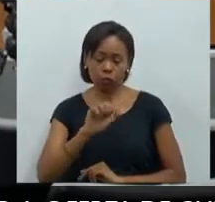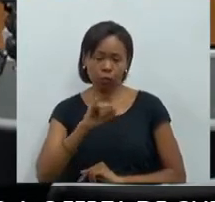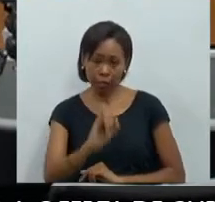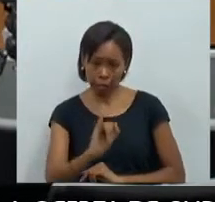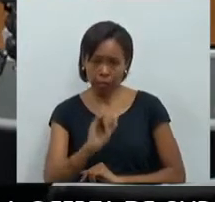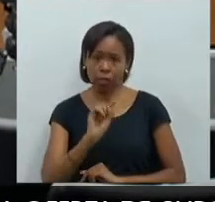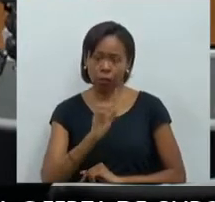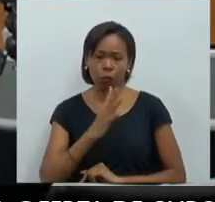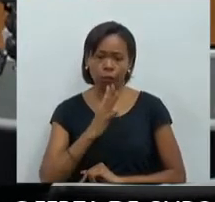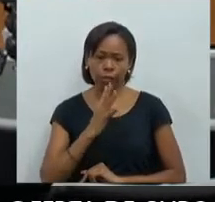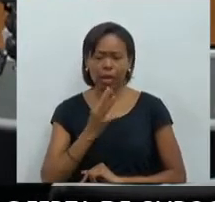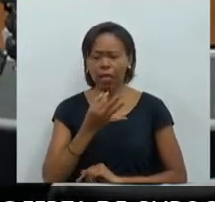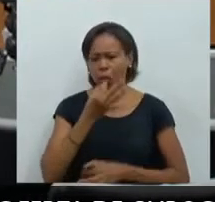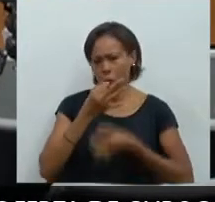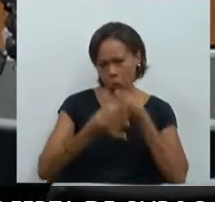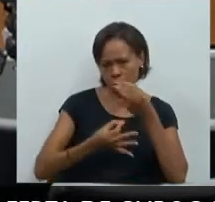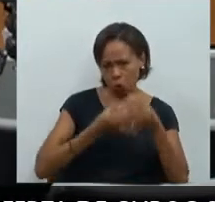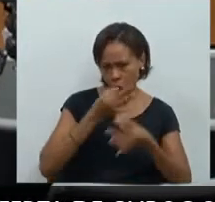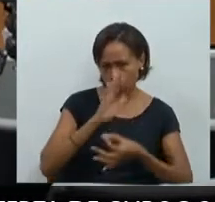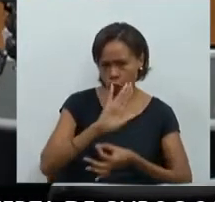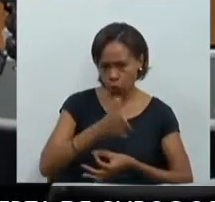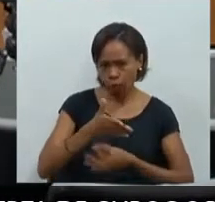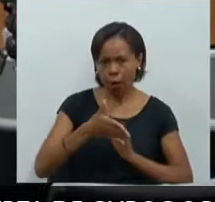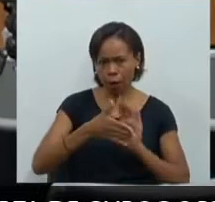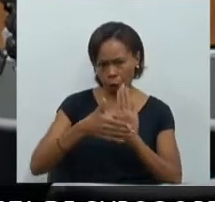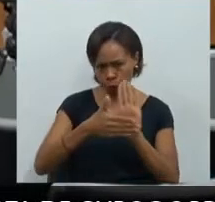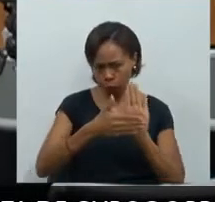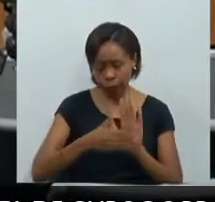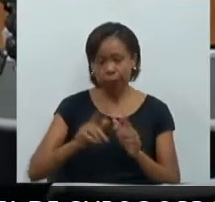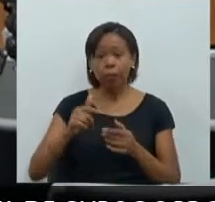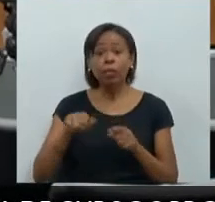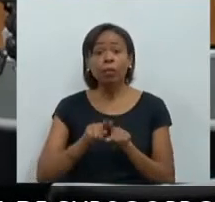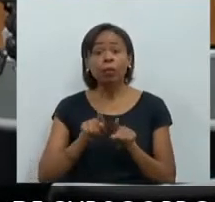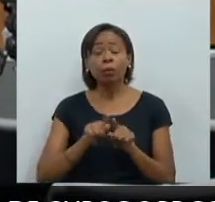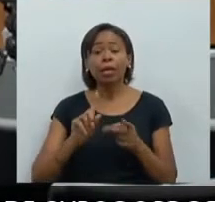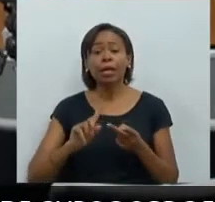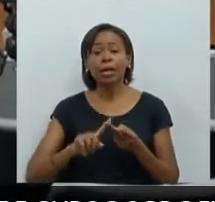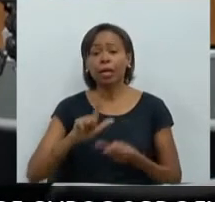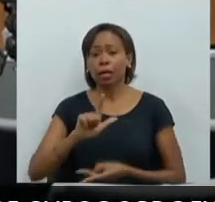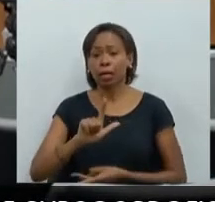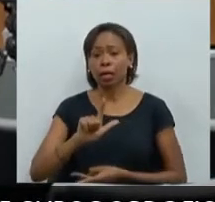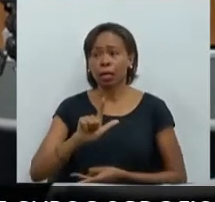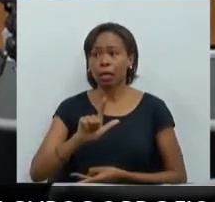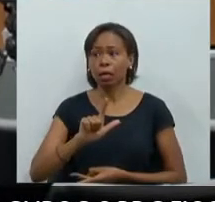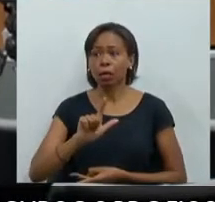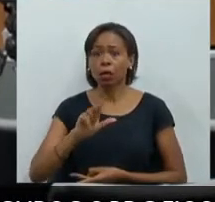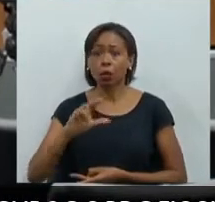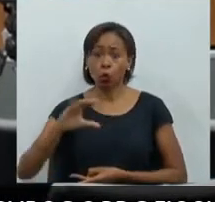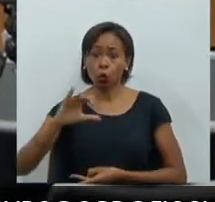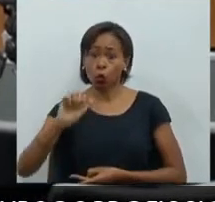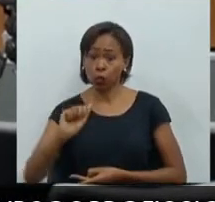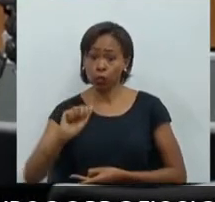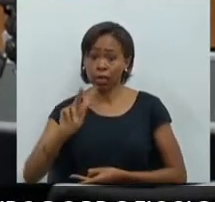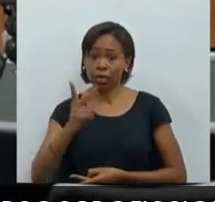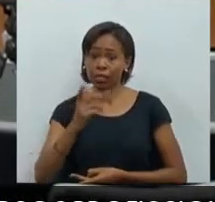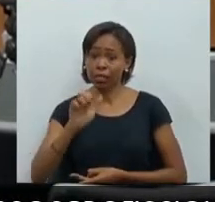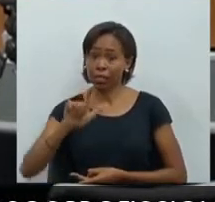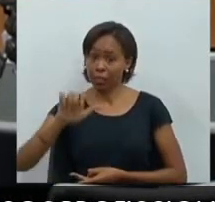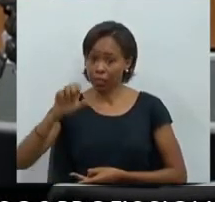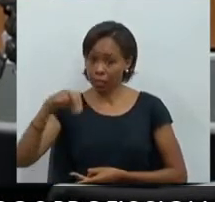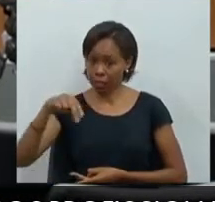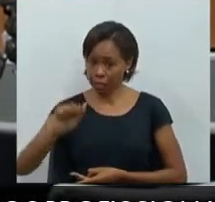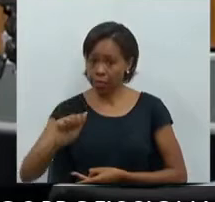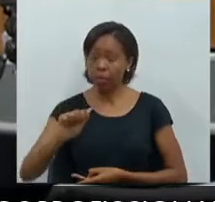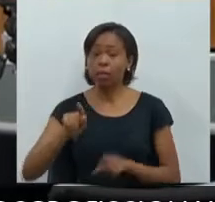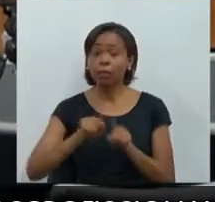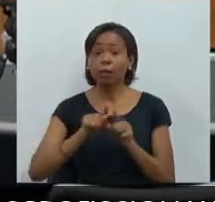algumas sugestões. Ouvimos antes da Lúcia Helena, que é da Escola Estadual Sandra Risoleta de Lima UAC. Ouvimos a